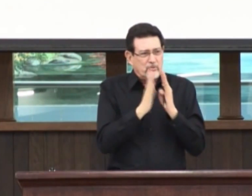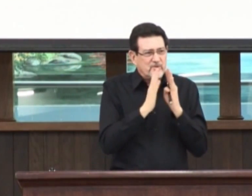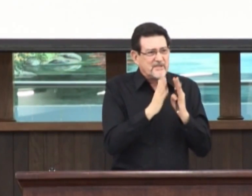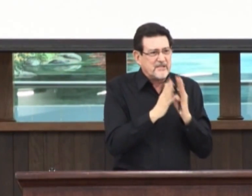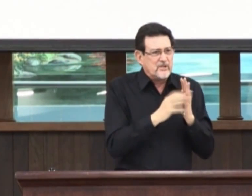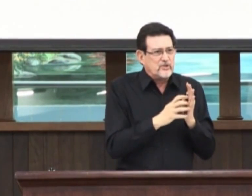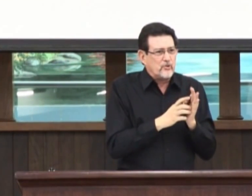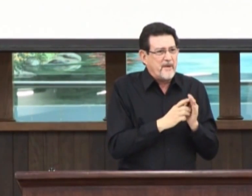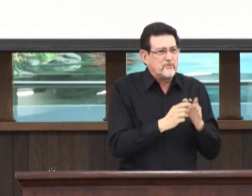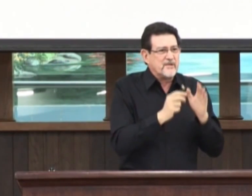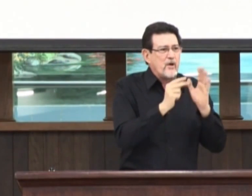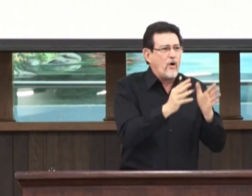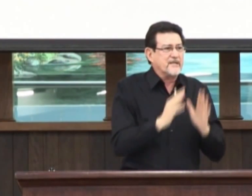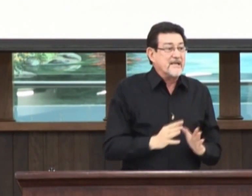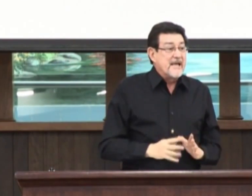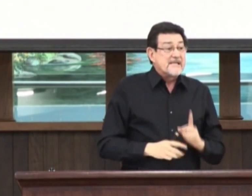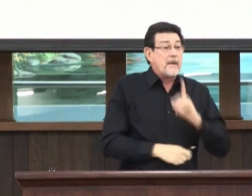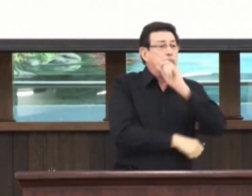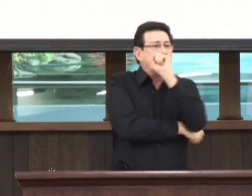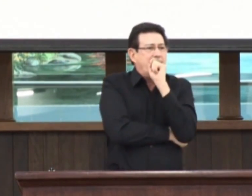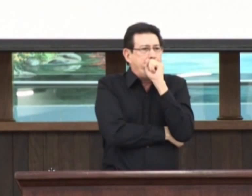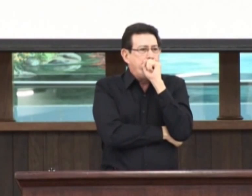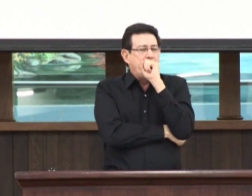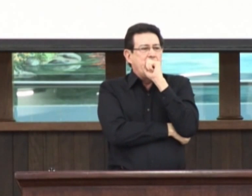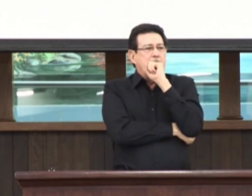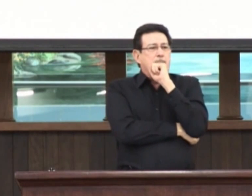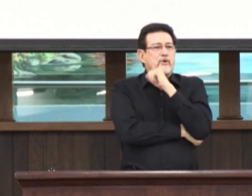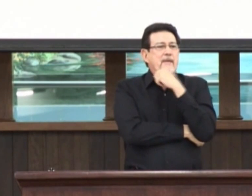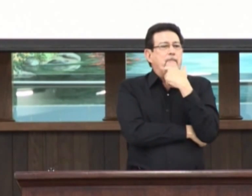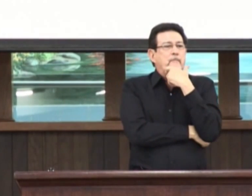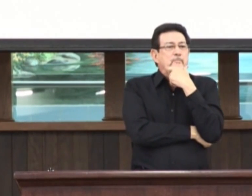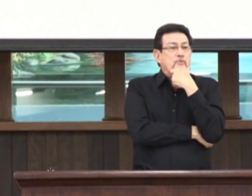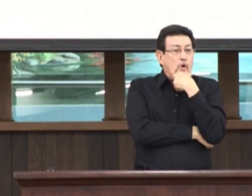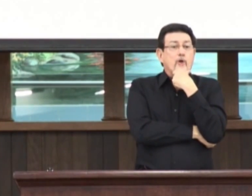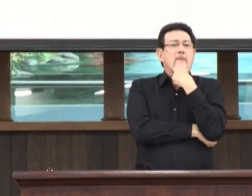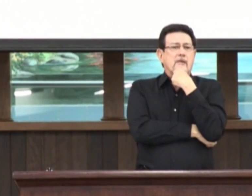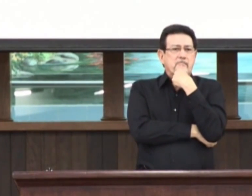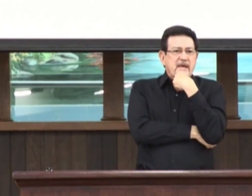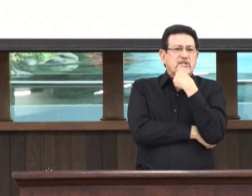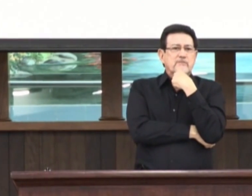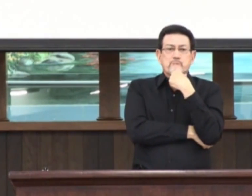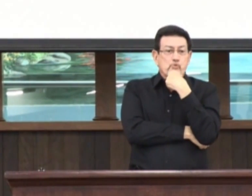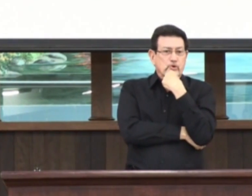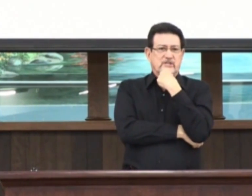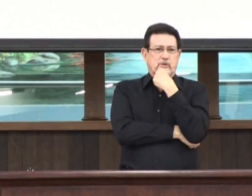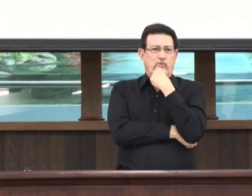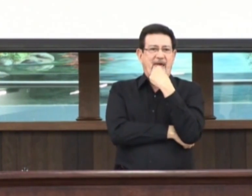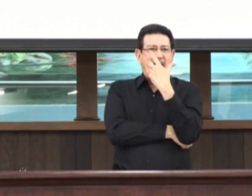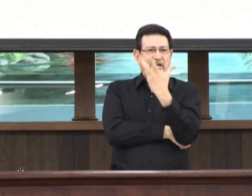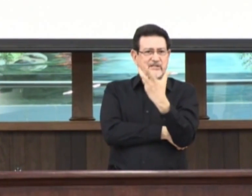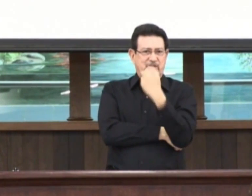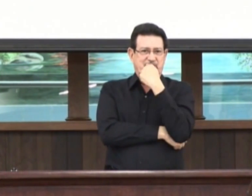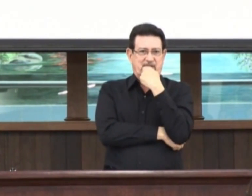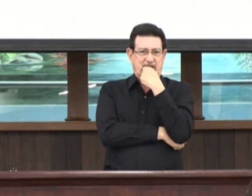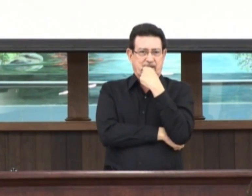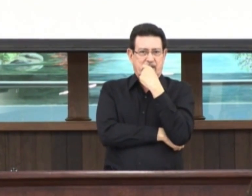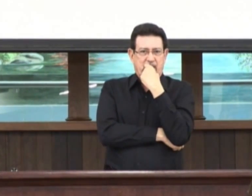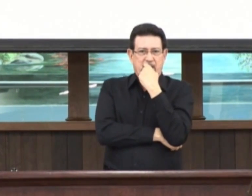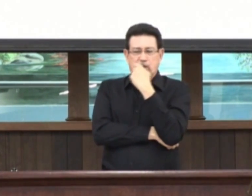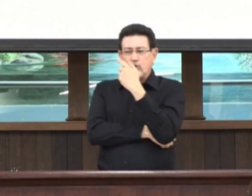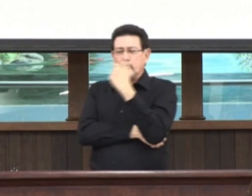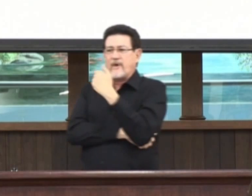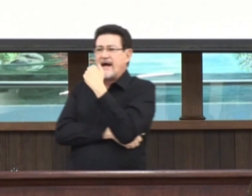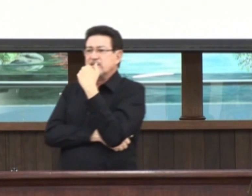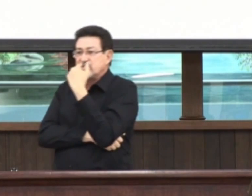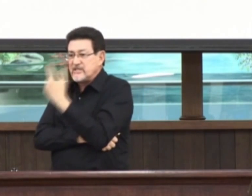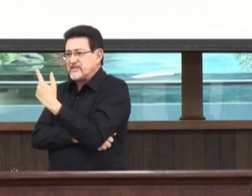colocar todos esses instrumentos em ordem. Sabe por quê? Porque normalmente músico é artista.